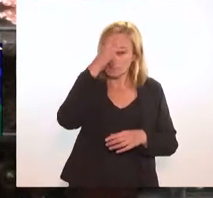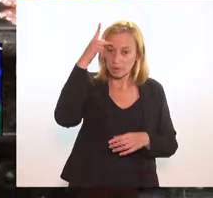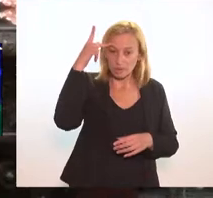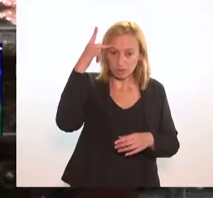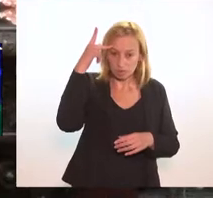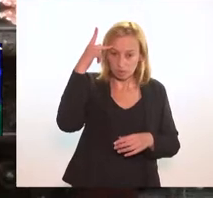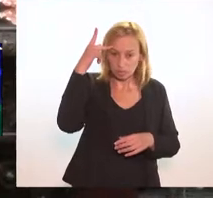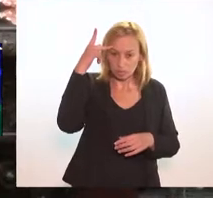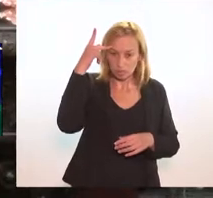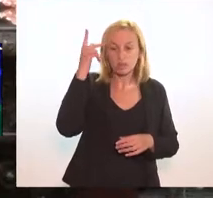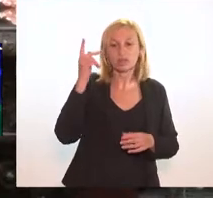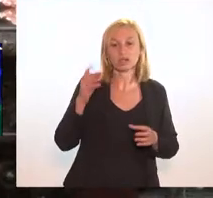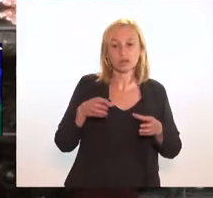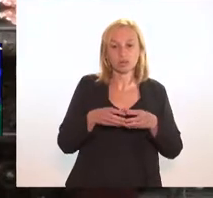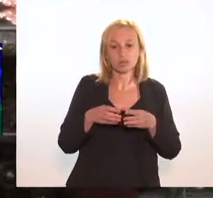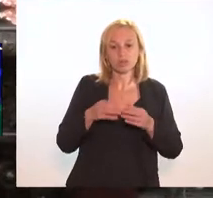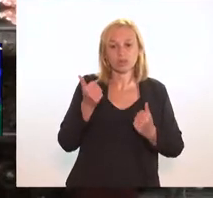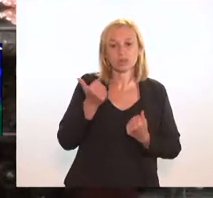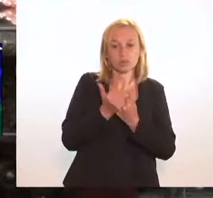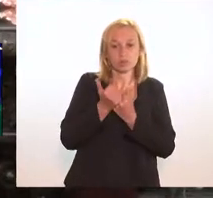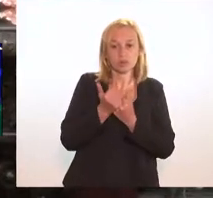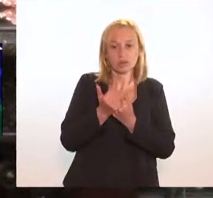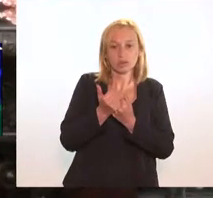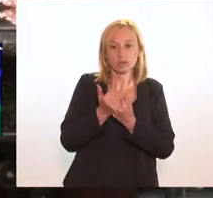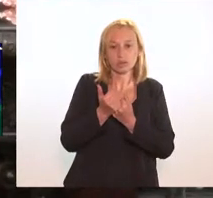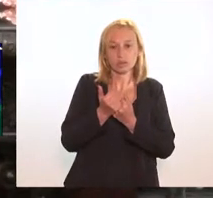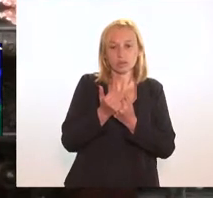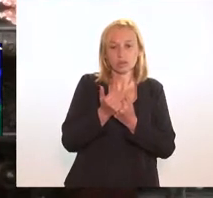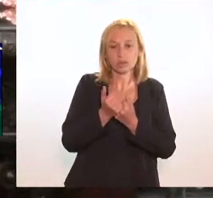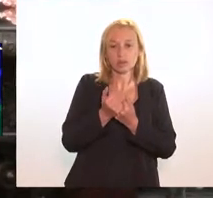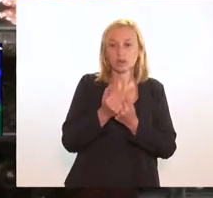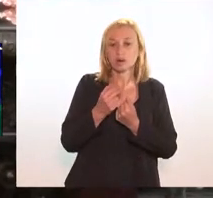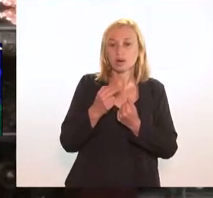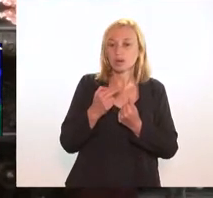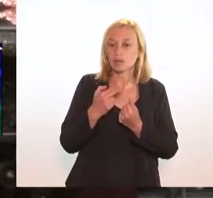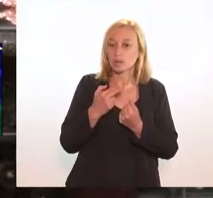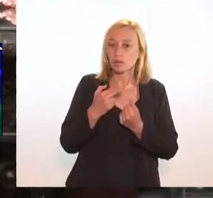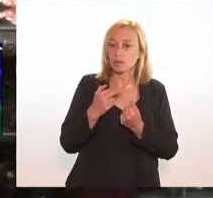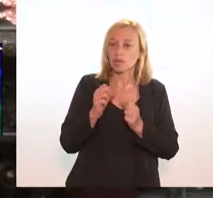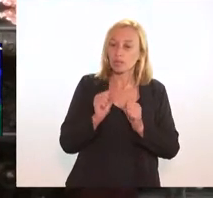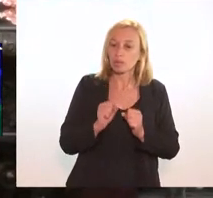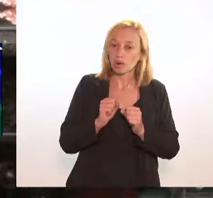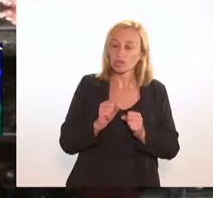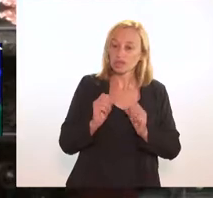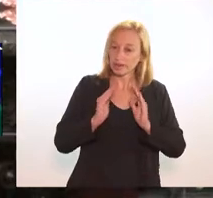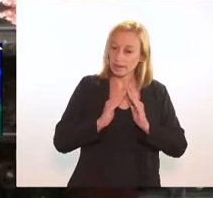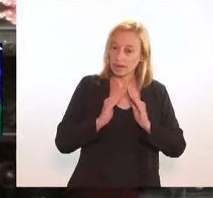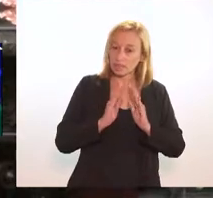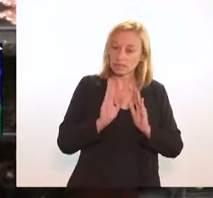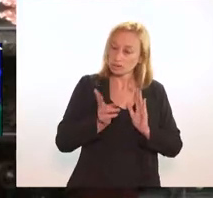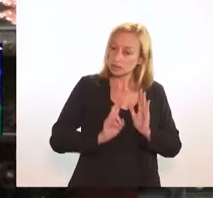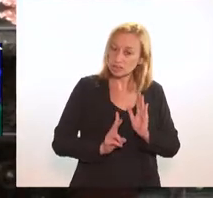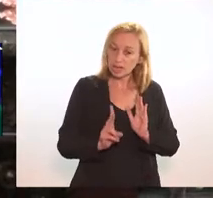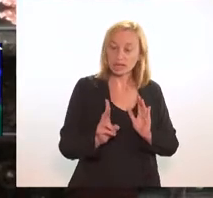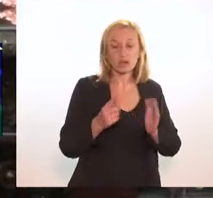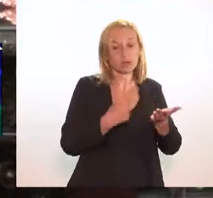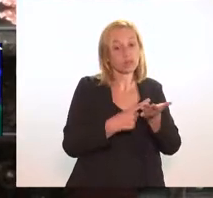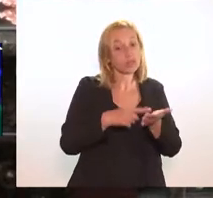vai dar suporte poderá não estar presente. Então, sempre combinando